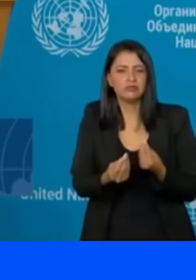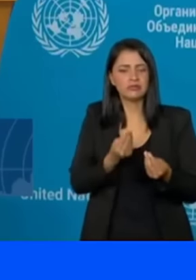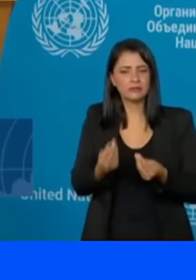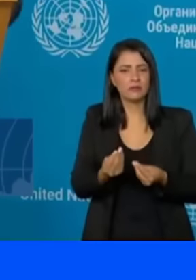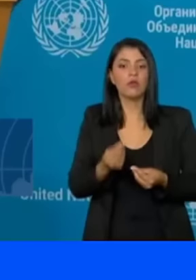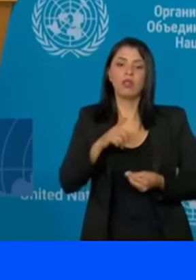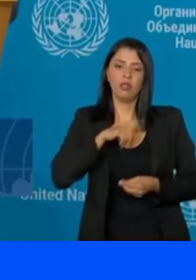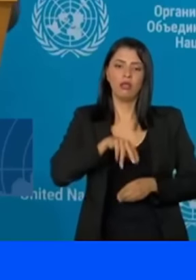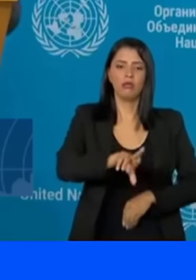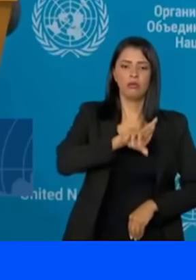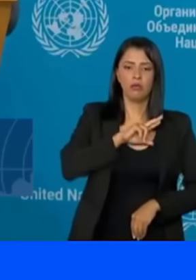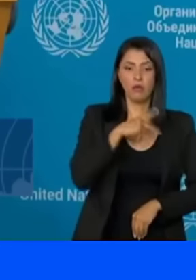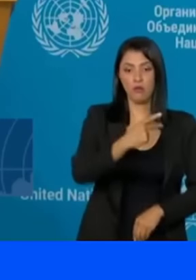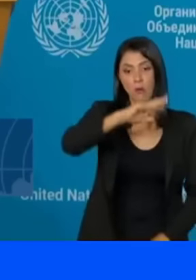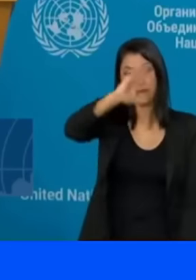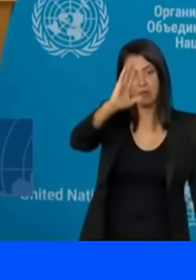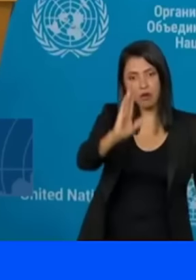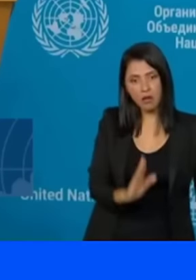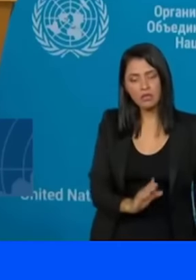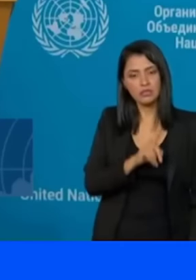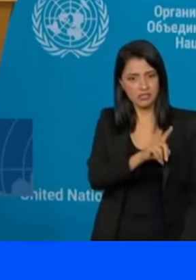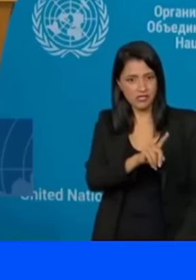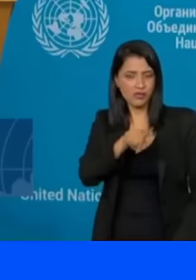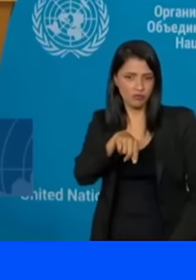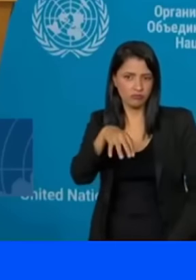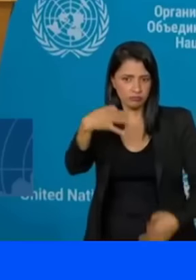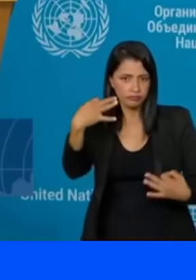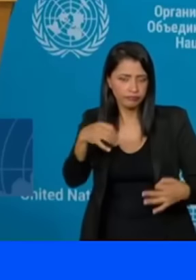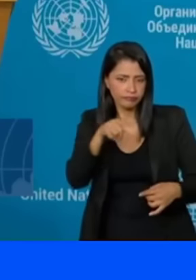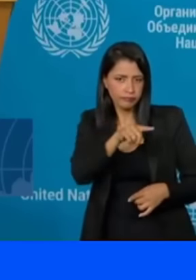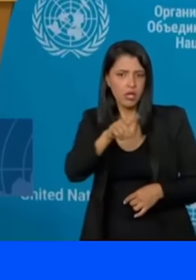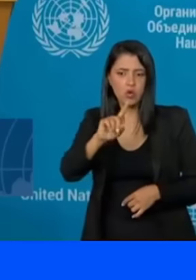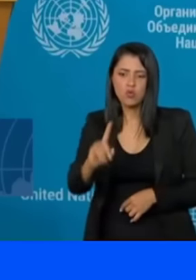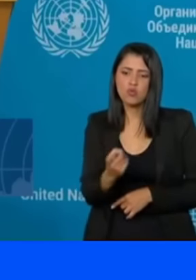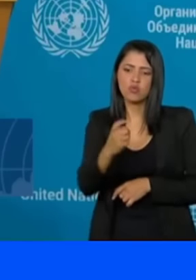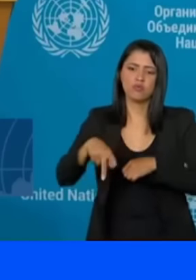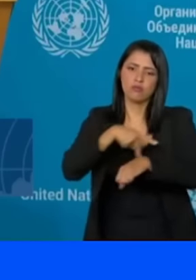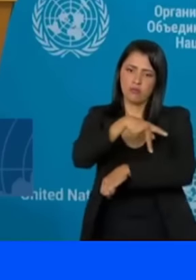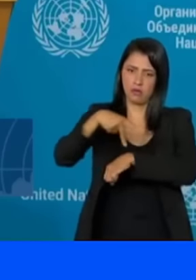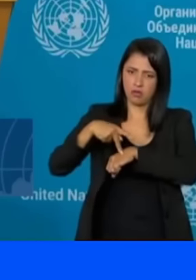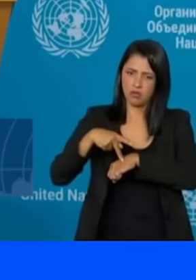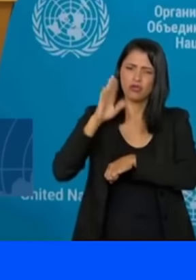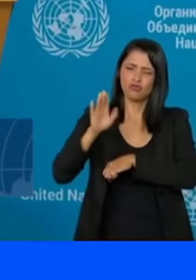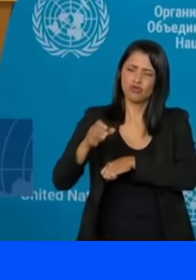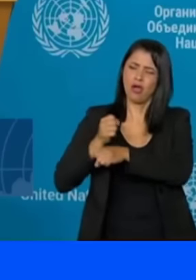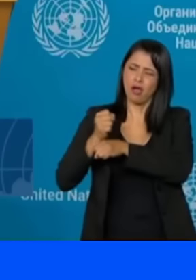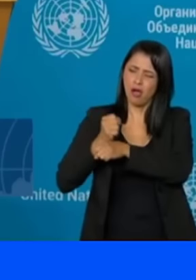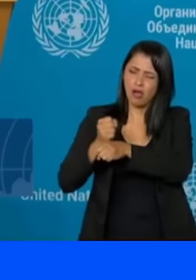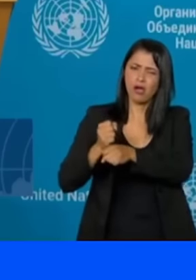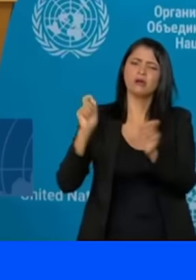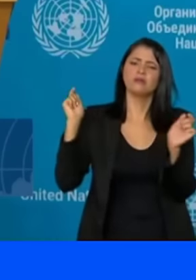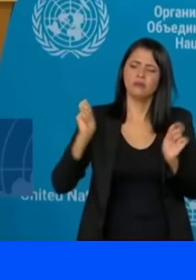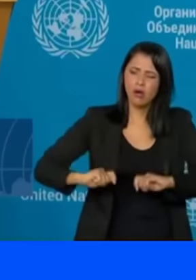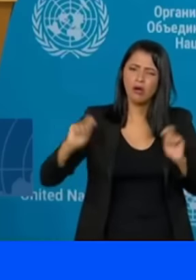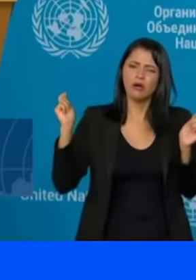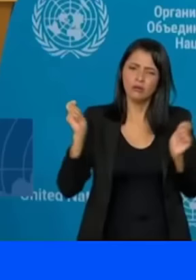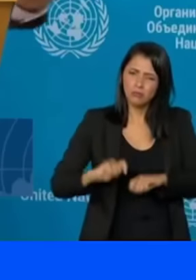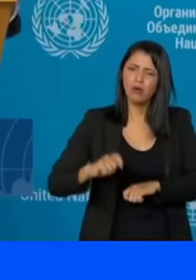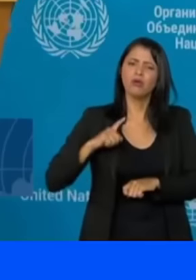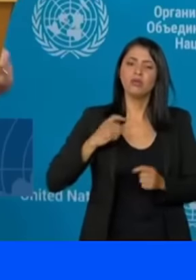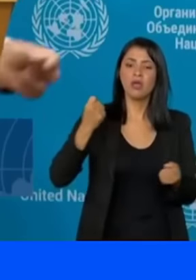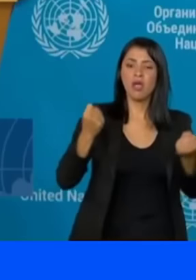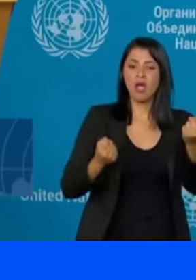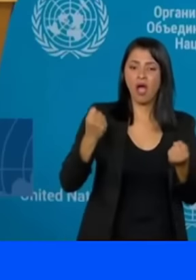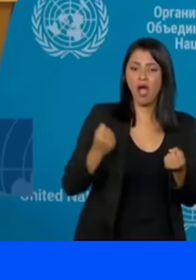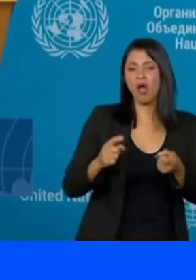a solução, e o Brasil, diga-se de passagem, é o único país que há muito tempo tem possibilidade de você ter carro a